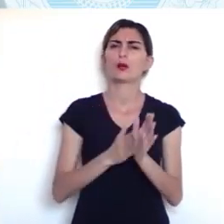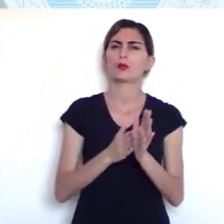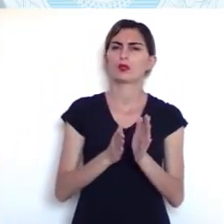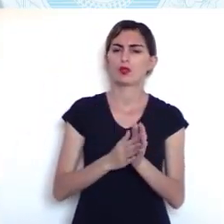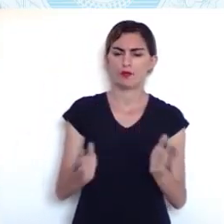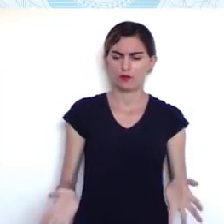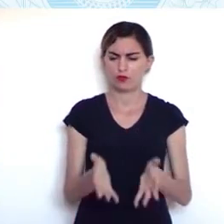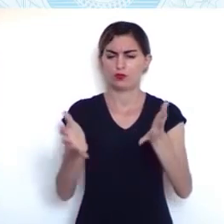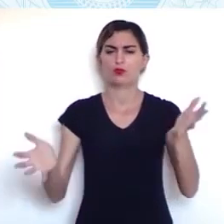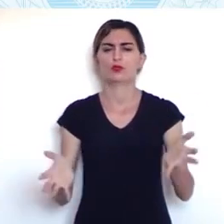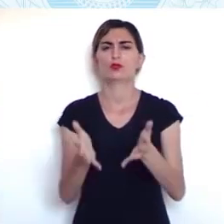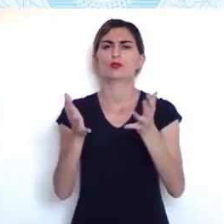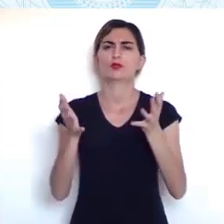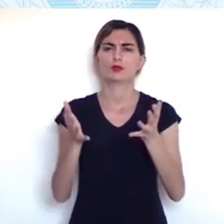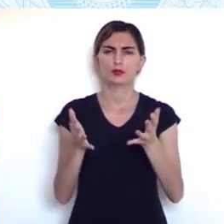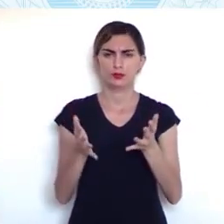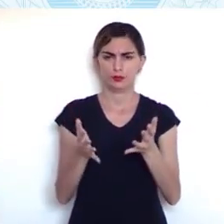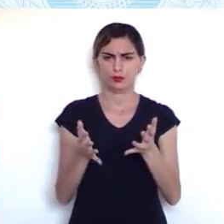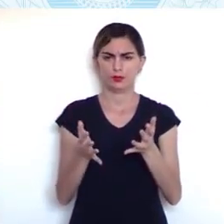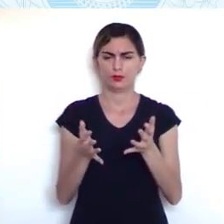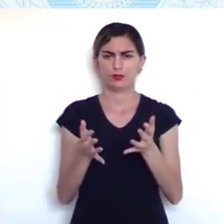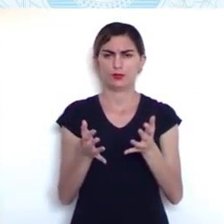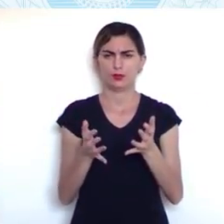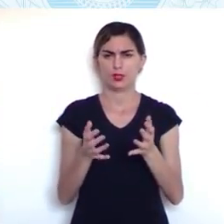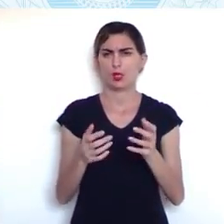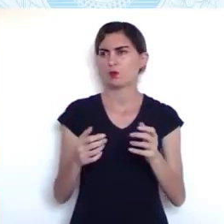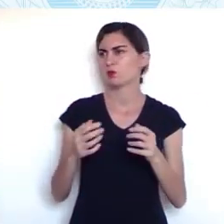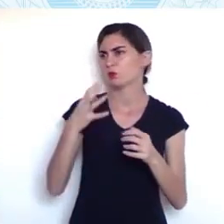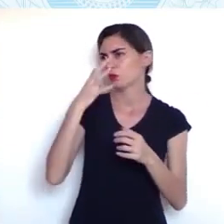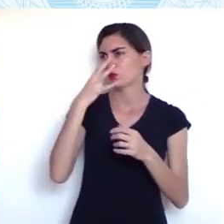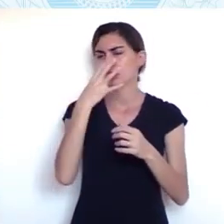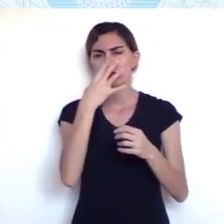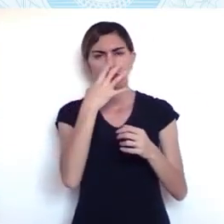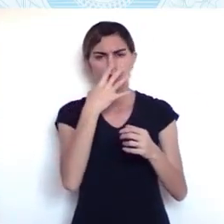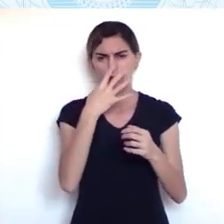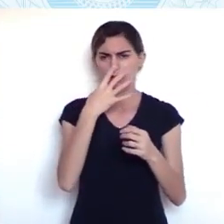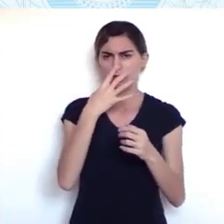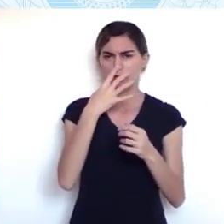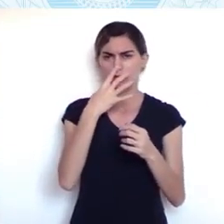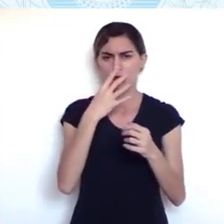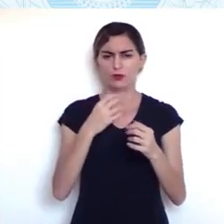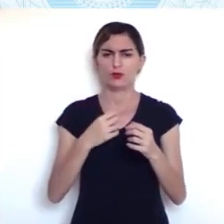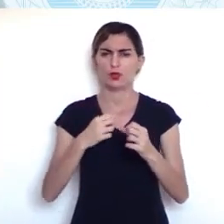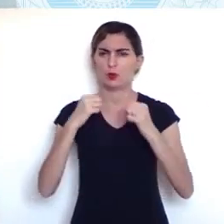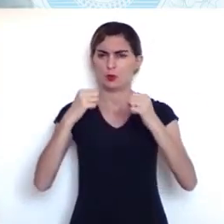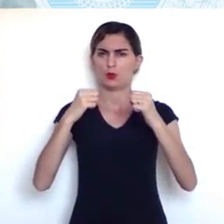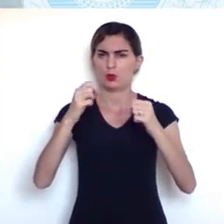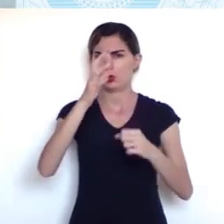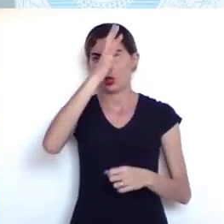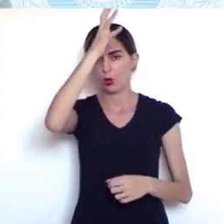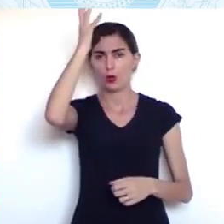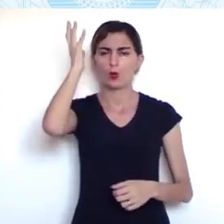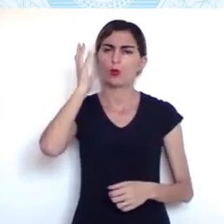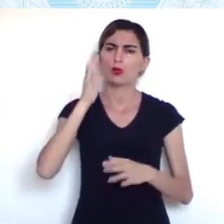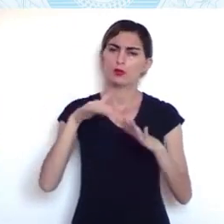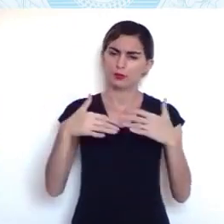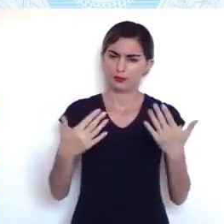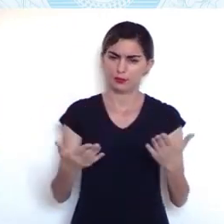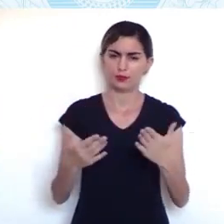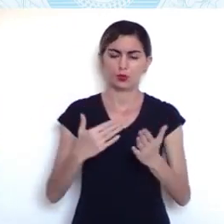quê? A grandiosidade e o poder de Roma. Iniciou o